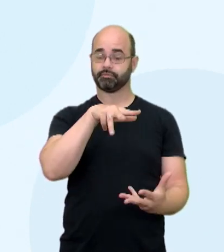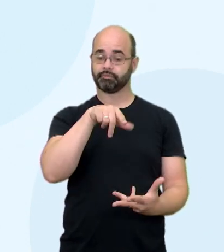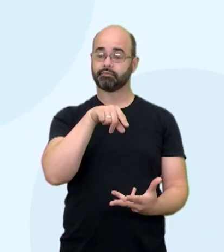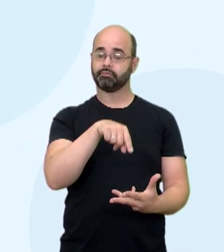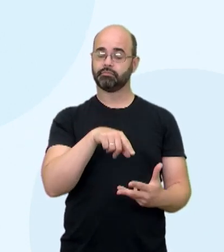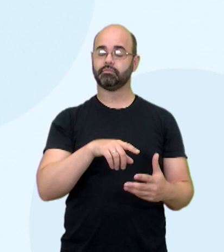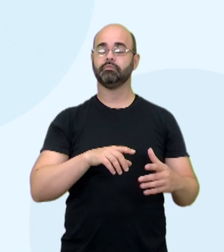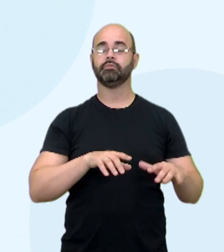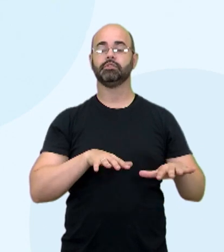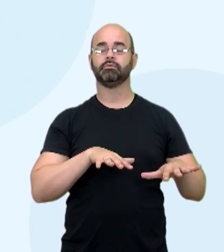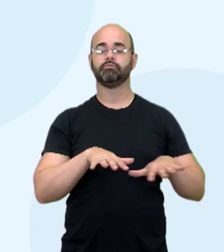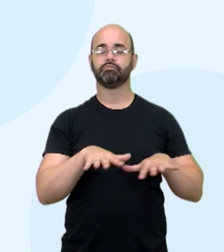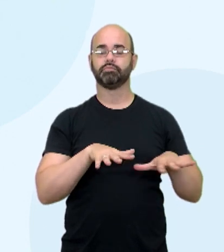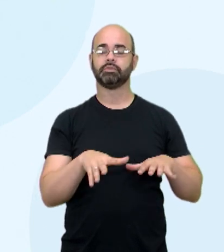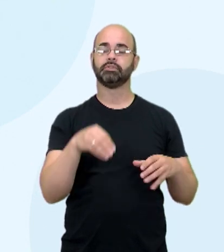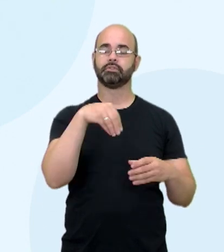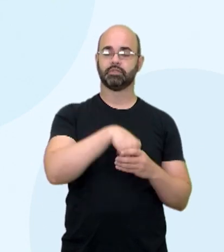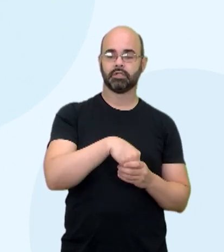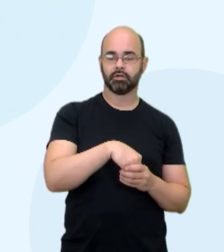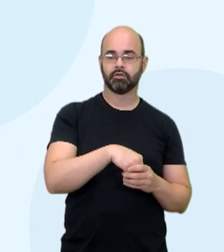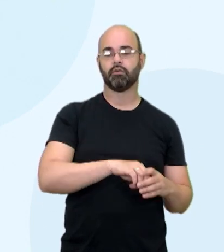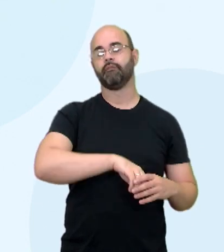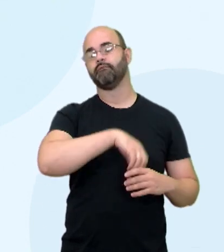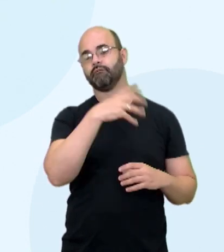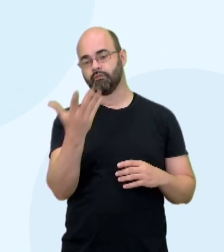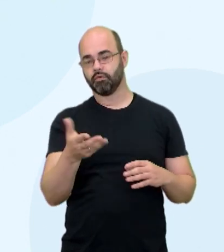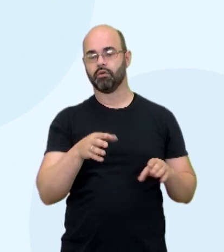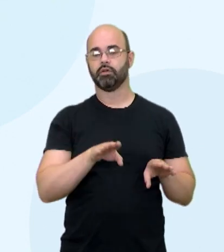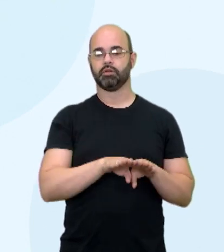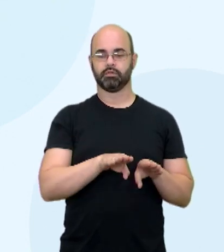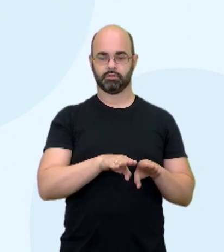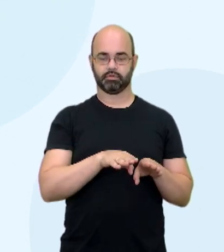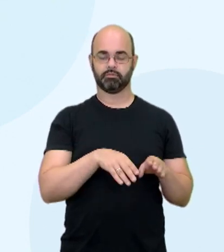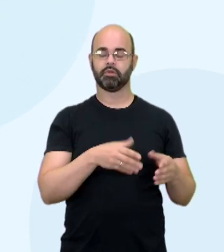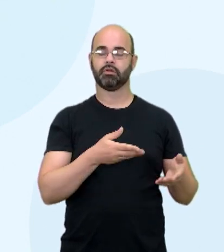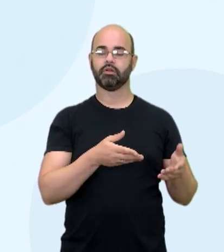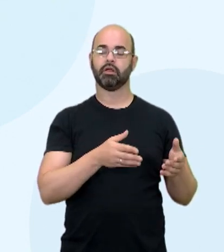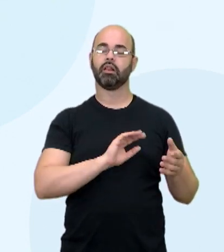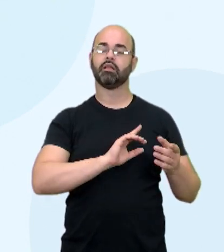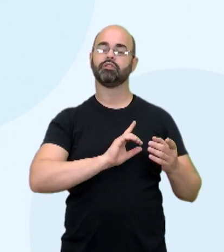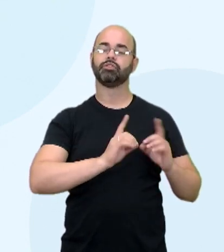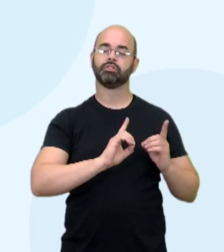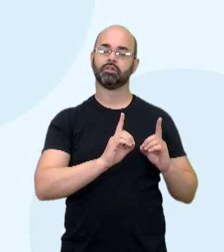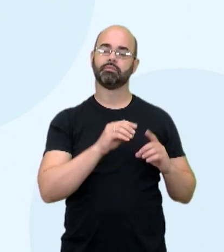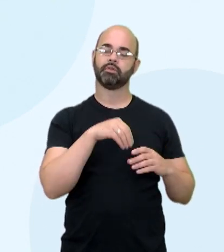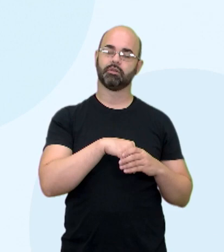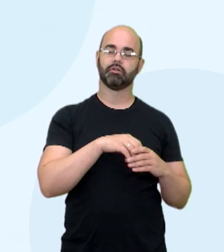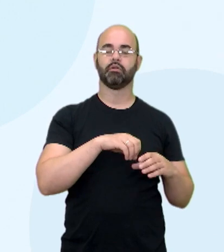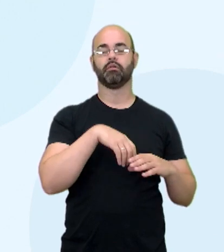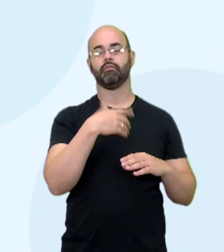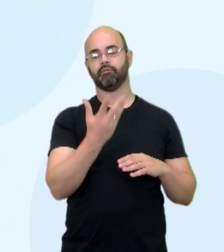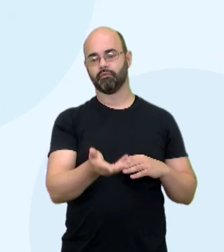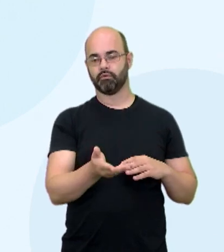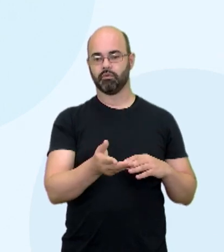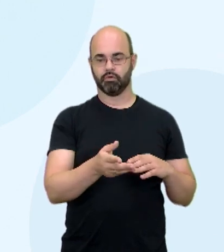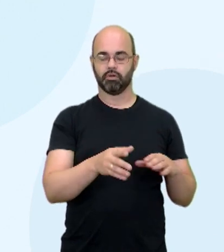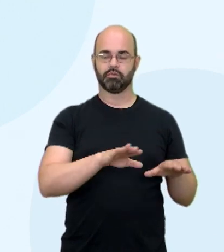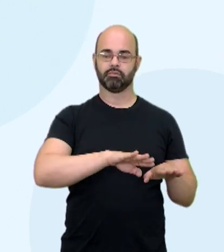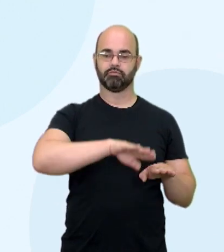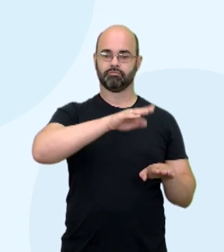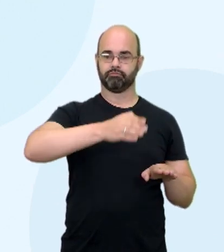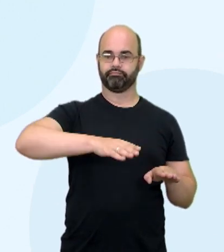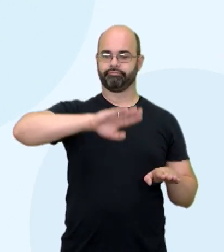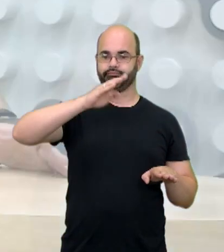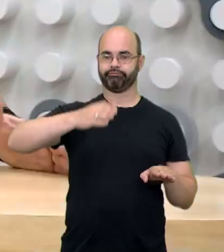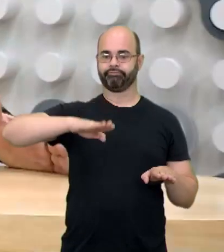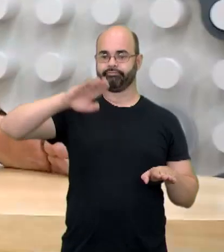dinâmicas internas e externas, responsáveis aí pela formação do relevo.